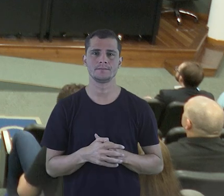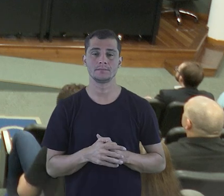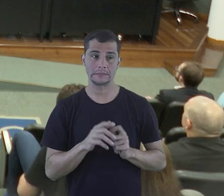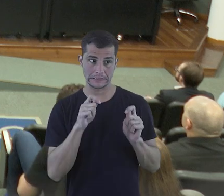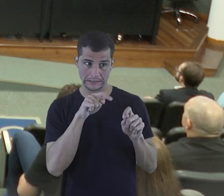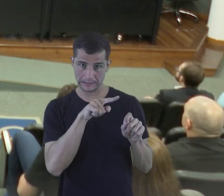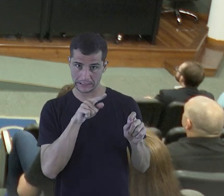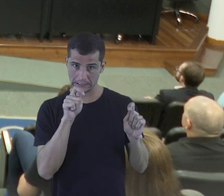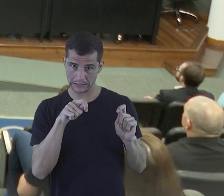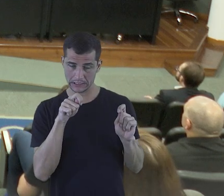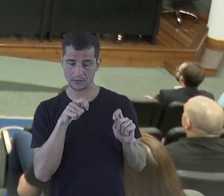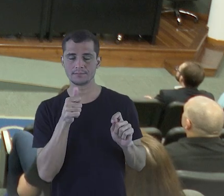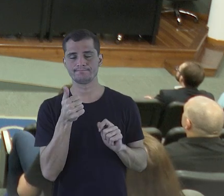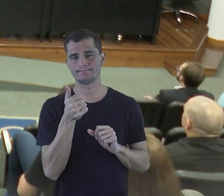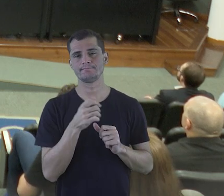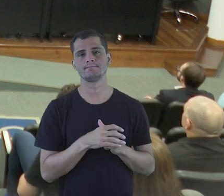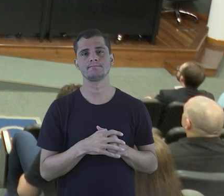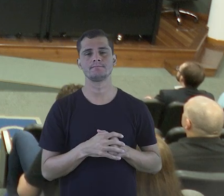agora deu